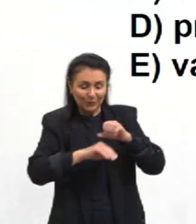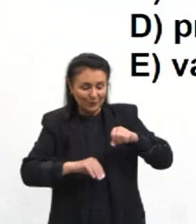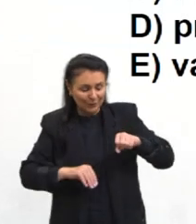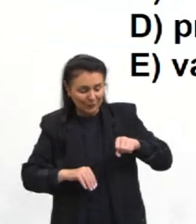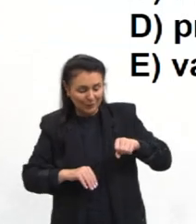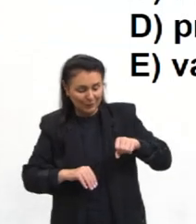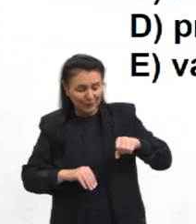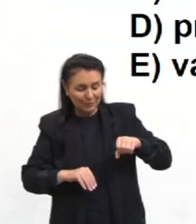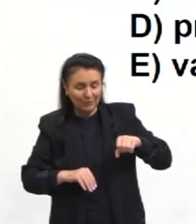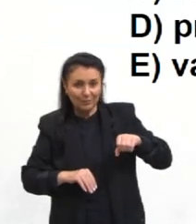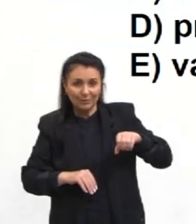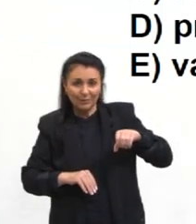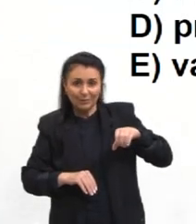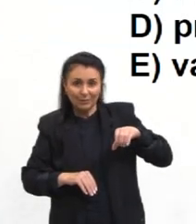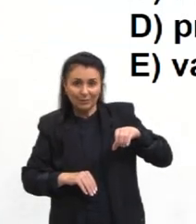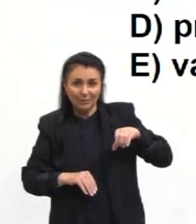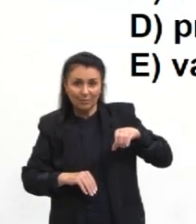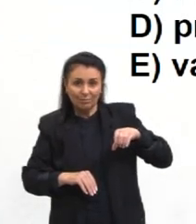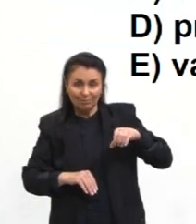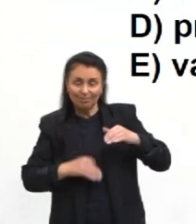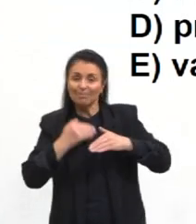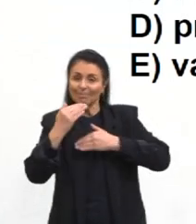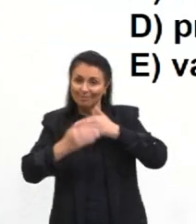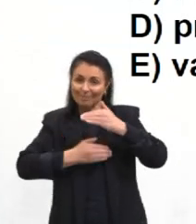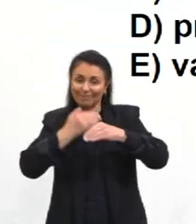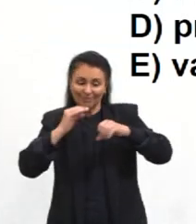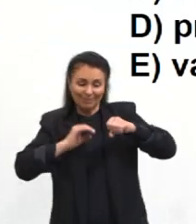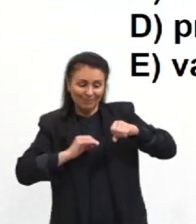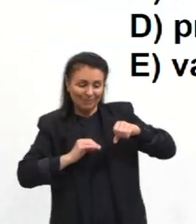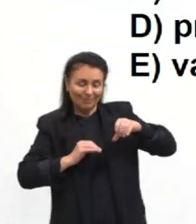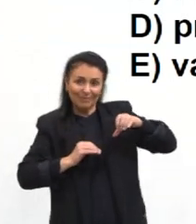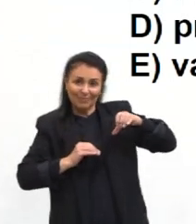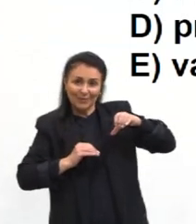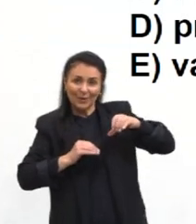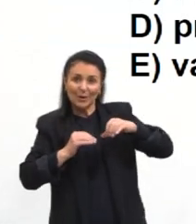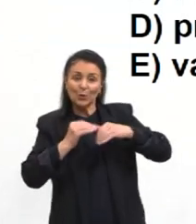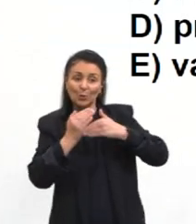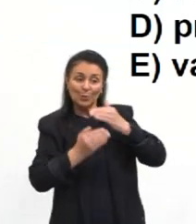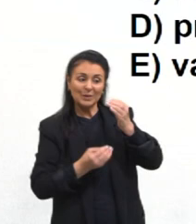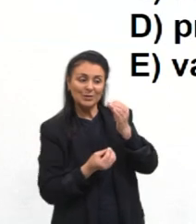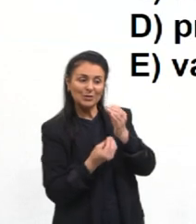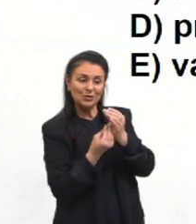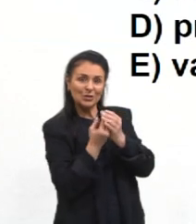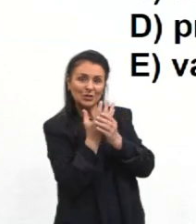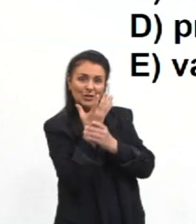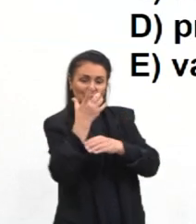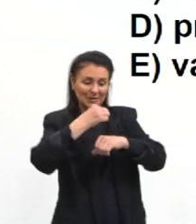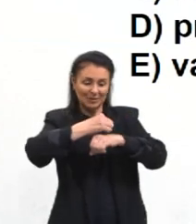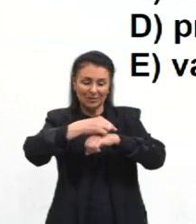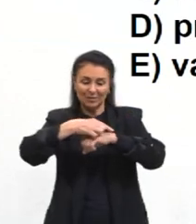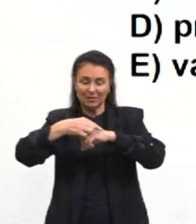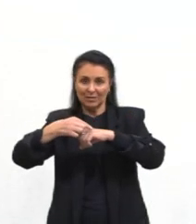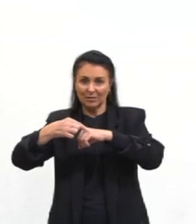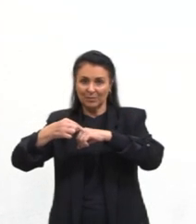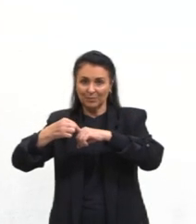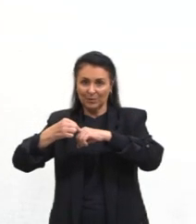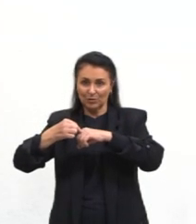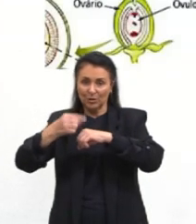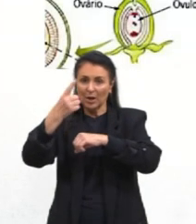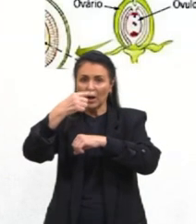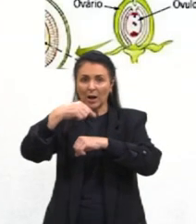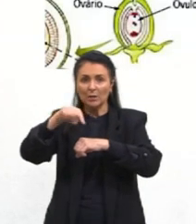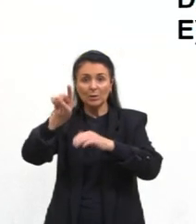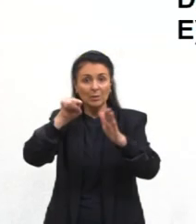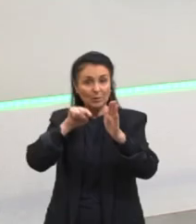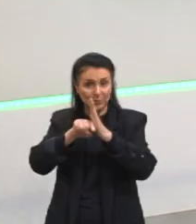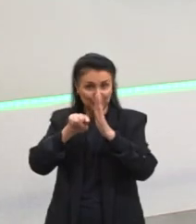garantir o início do desenvolvimento do embrião no processo de germinação da semente certa gente então as